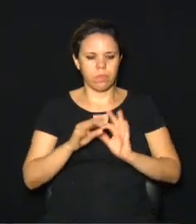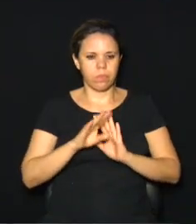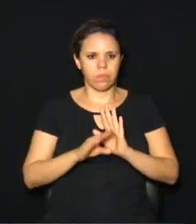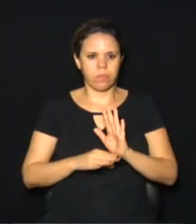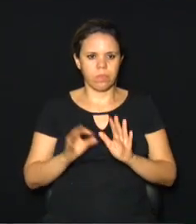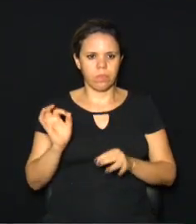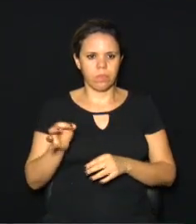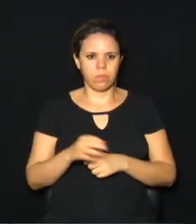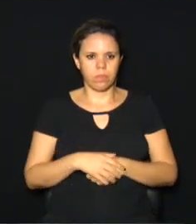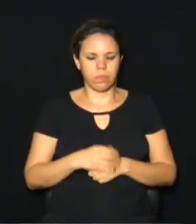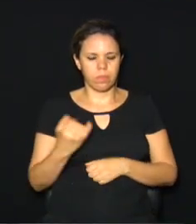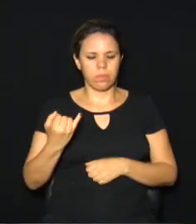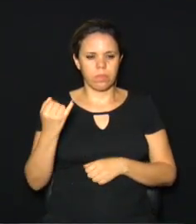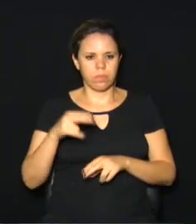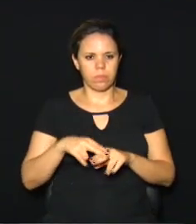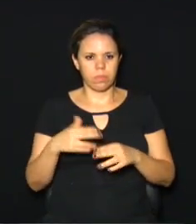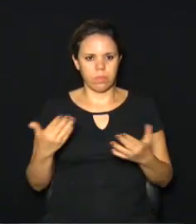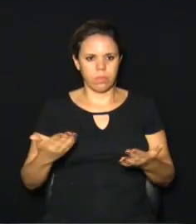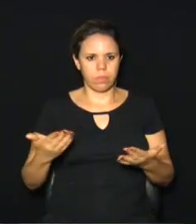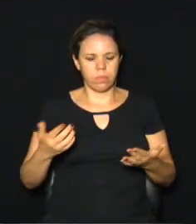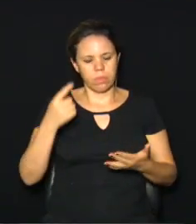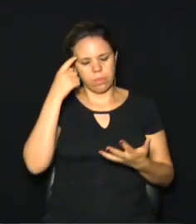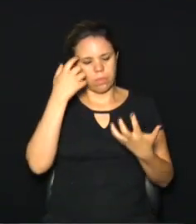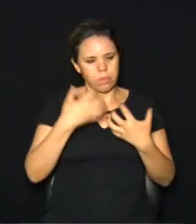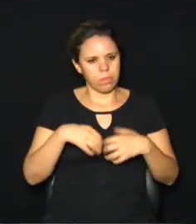né? Por isso que é importante agora se pensar nisso, né?